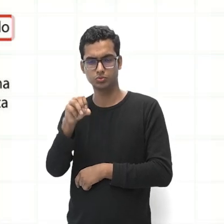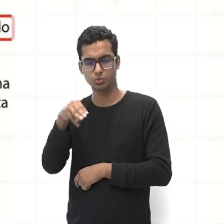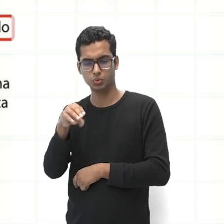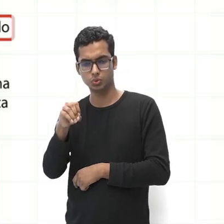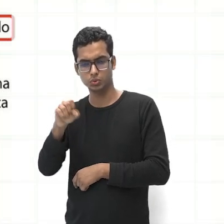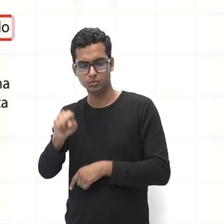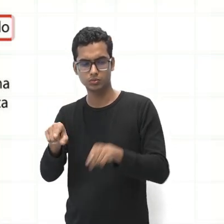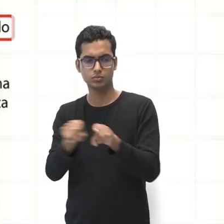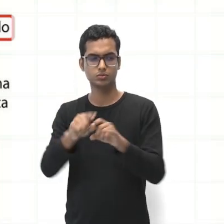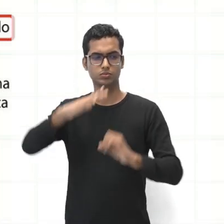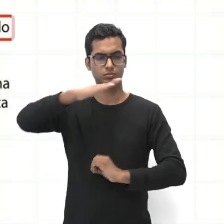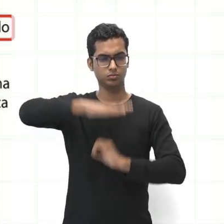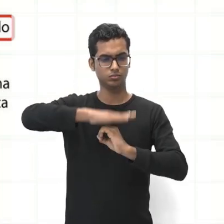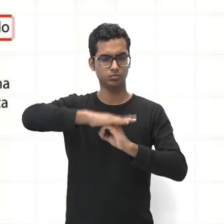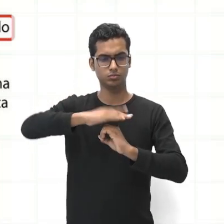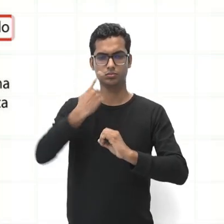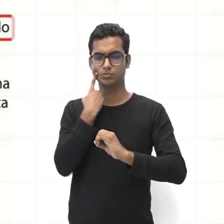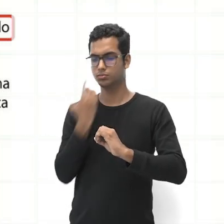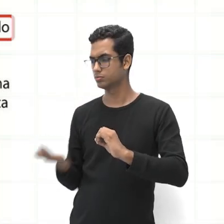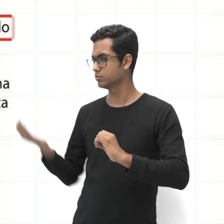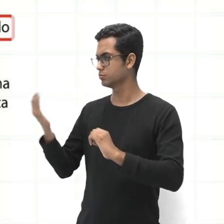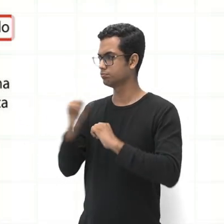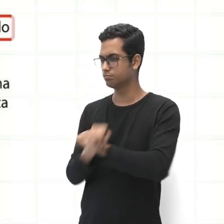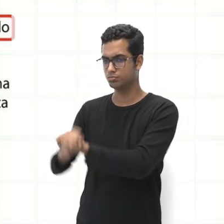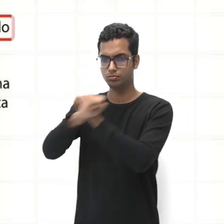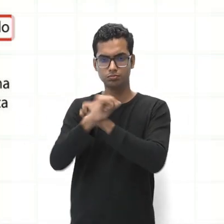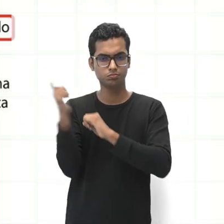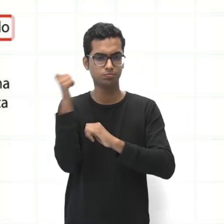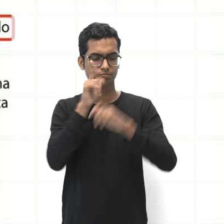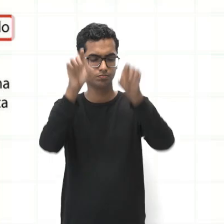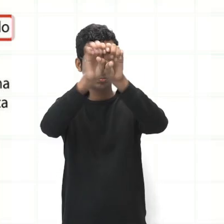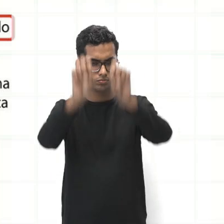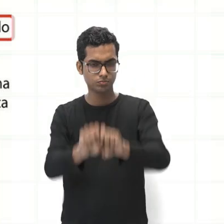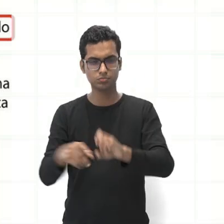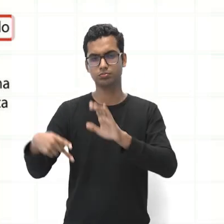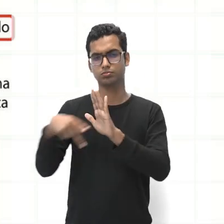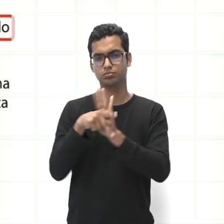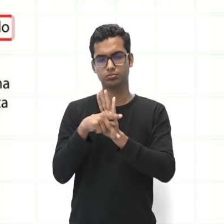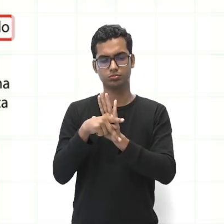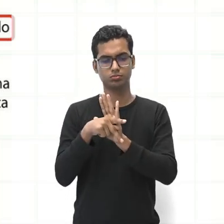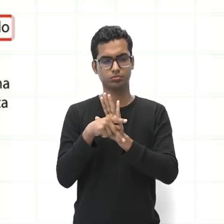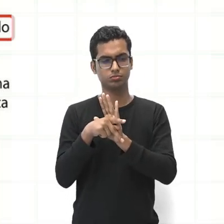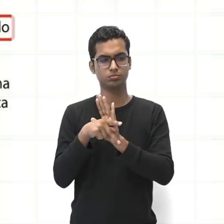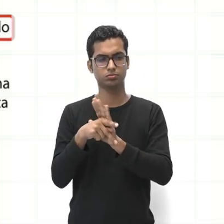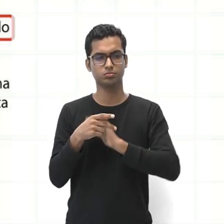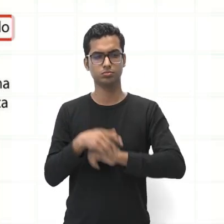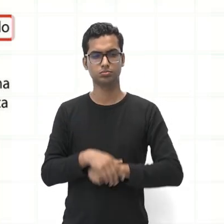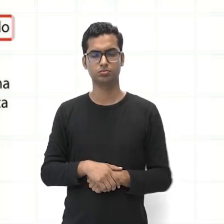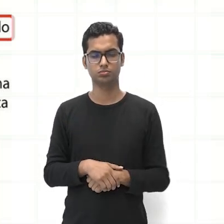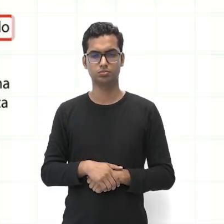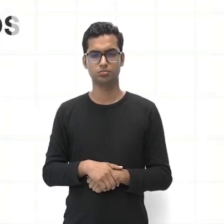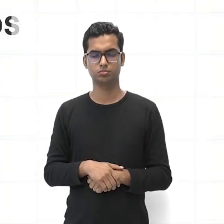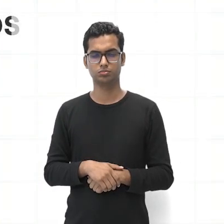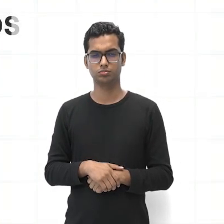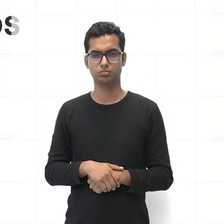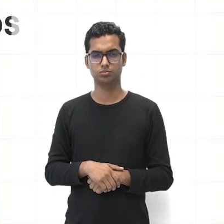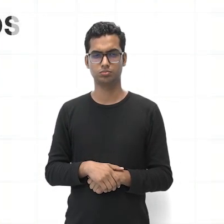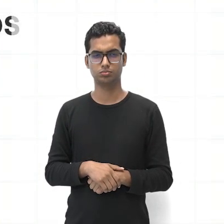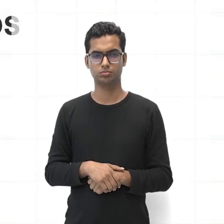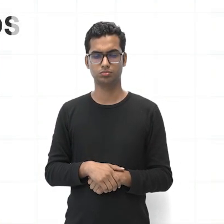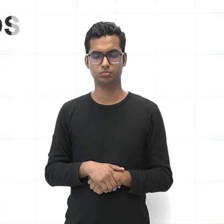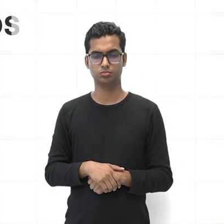das células e dá ali uma maior proteção. Então, a célula animal, assim como a célula